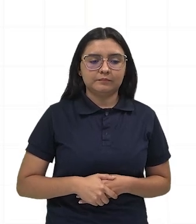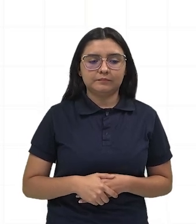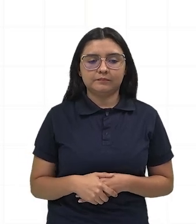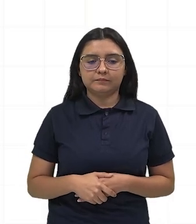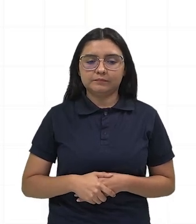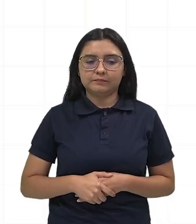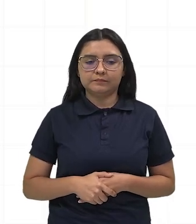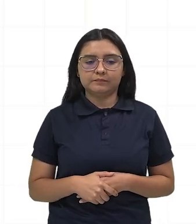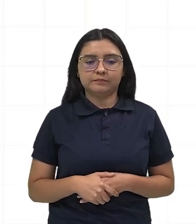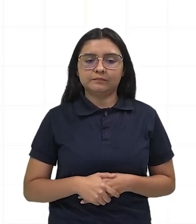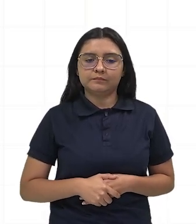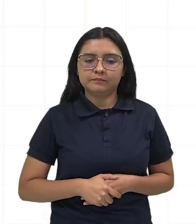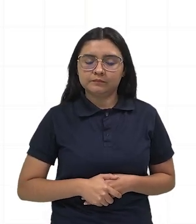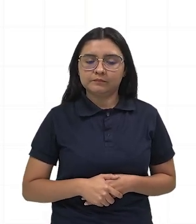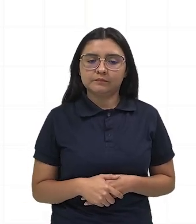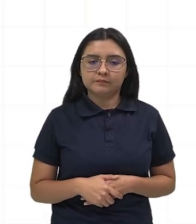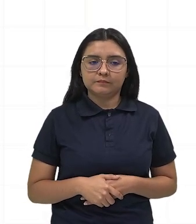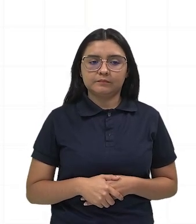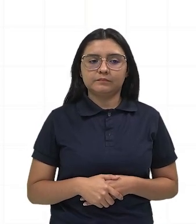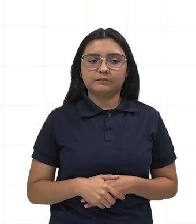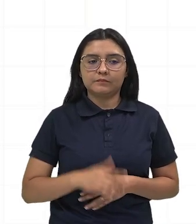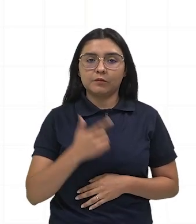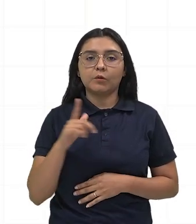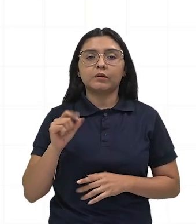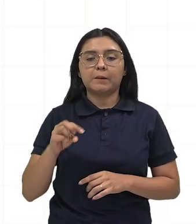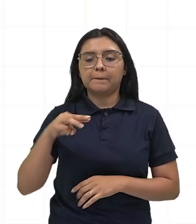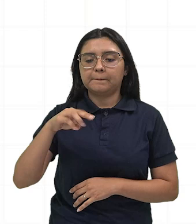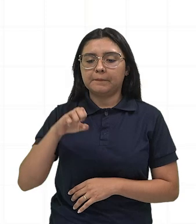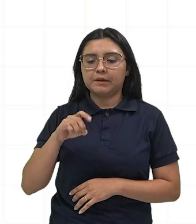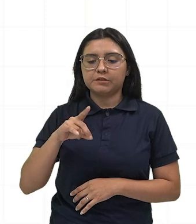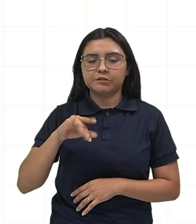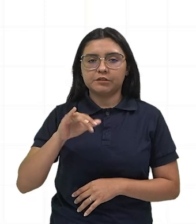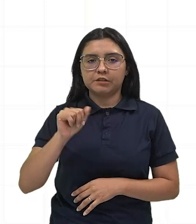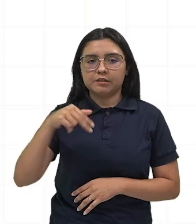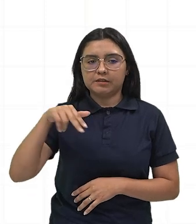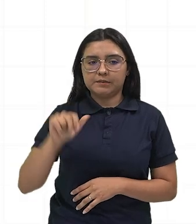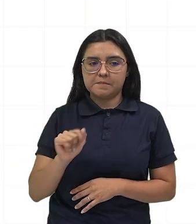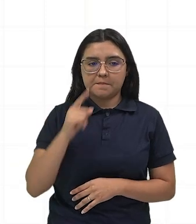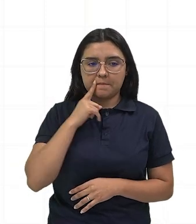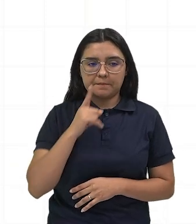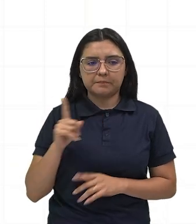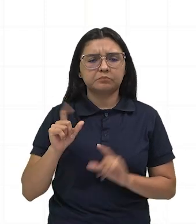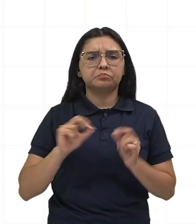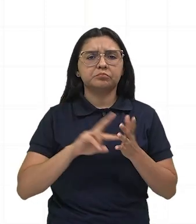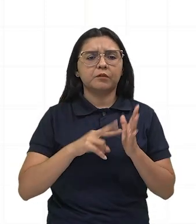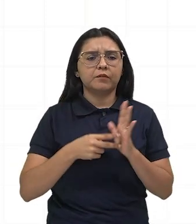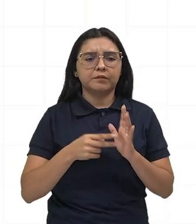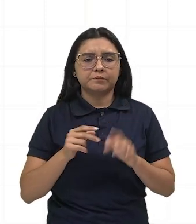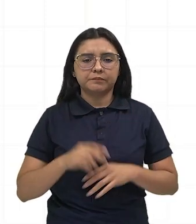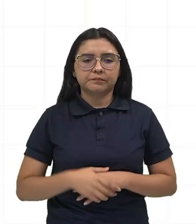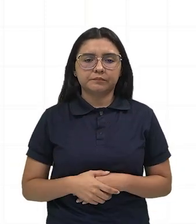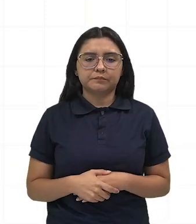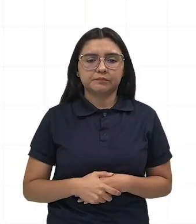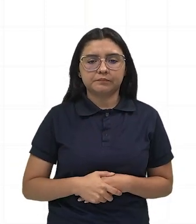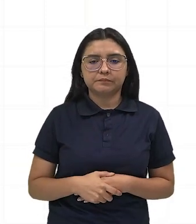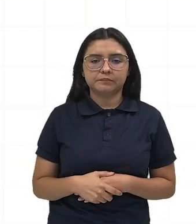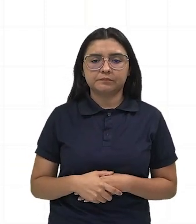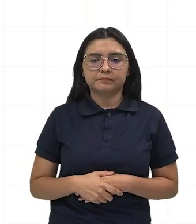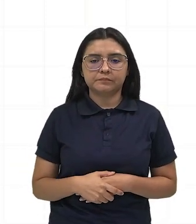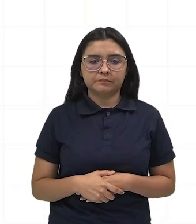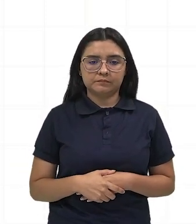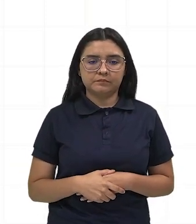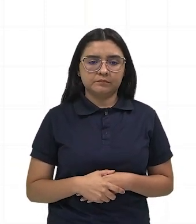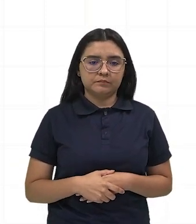medida de tendência central. Quem é ela? É a mediana, olha. O que é a mediana? É uma medida